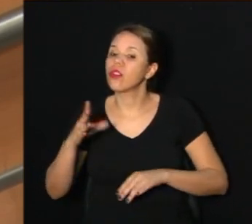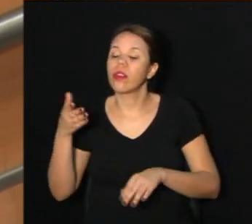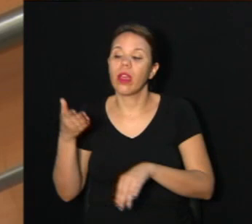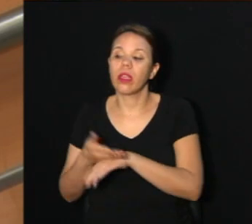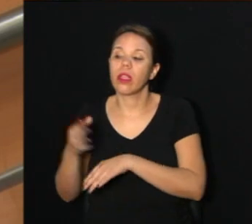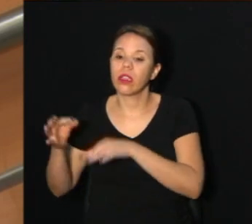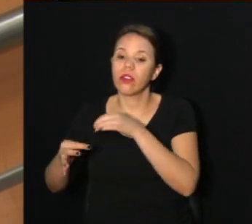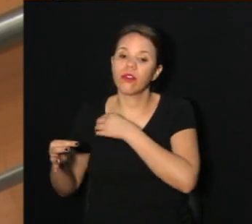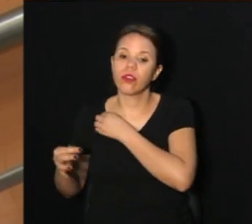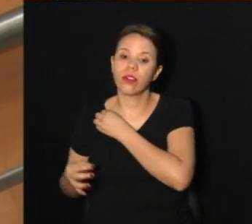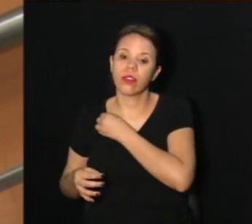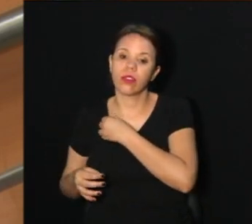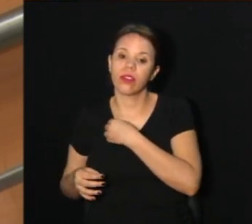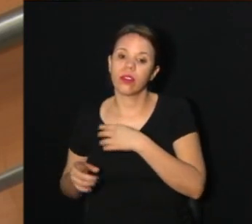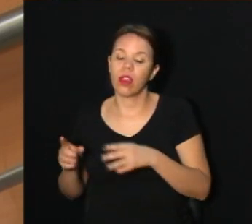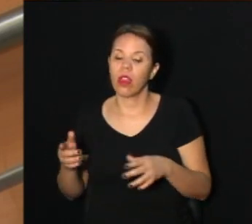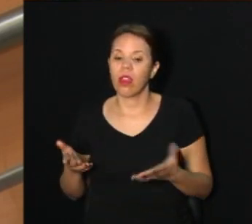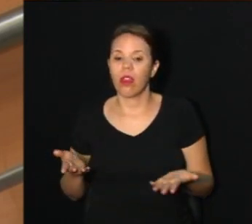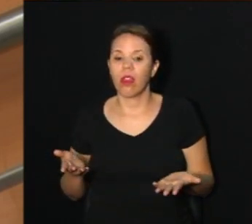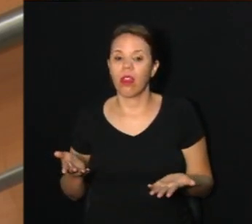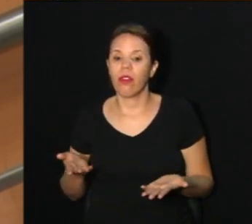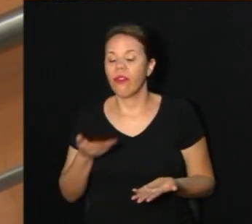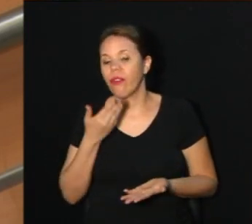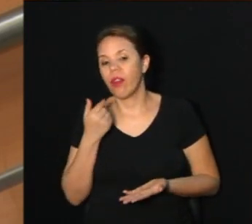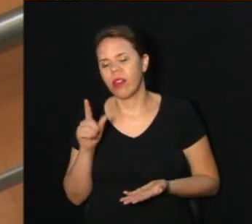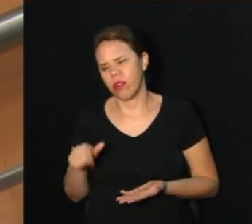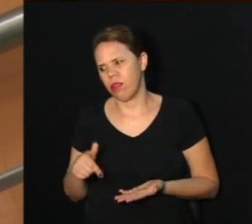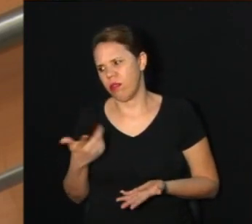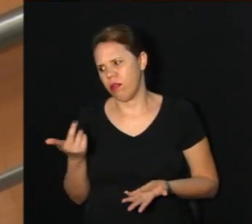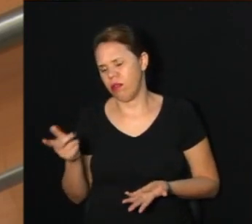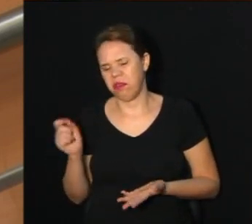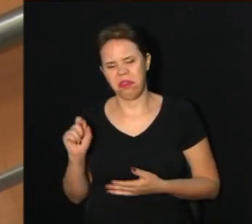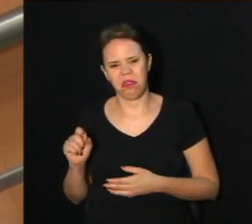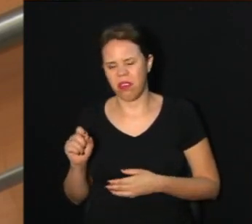Então, para eles, essa moleza. Outra, um quadro imenso,